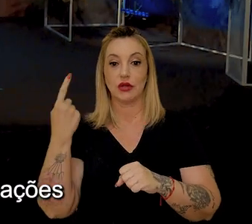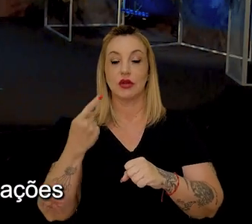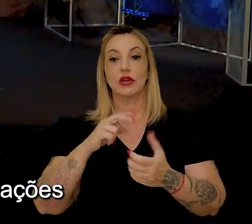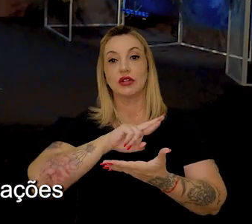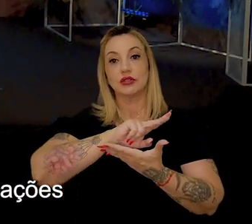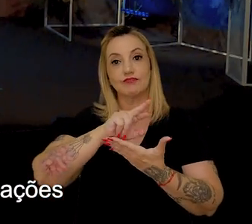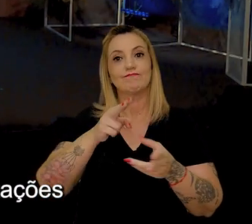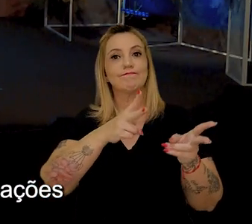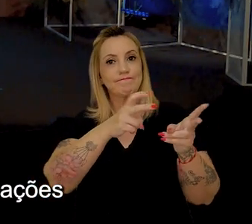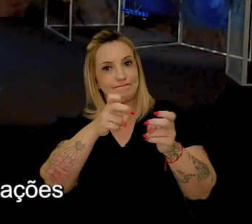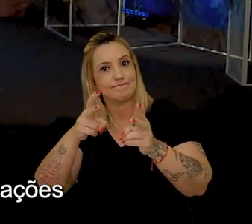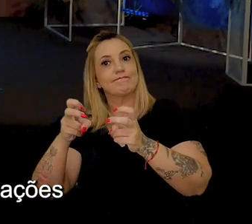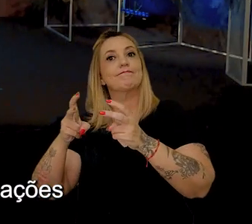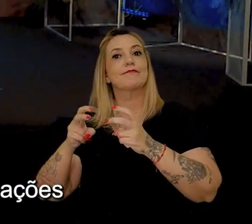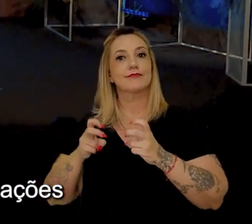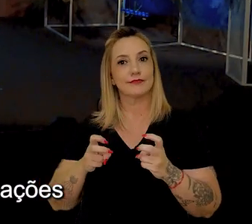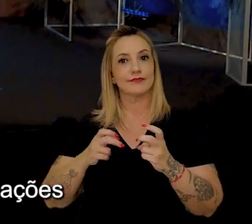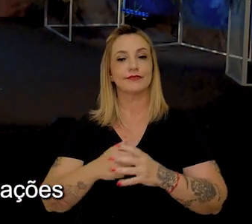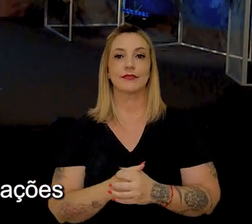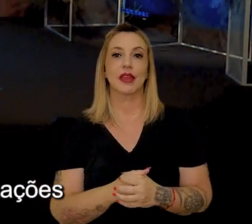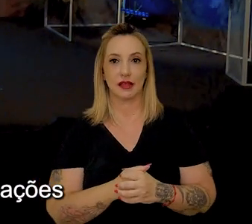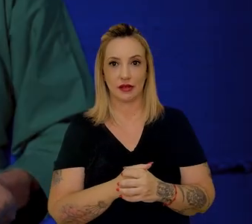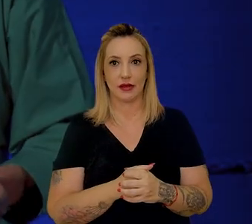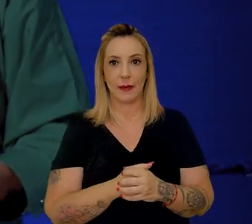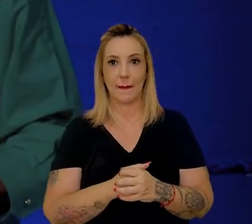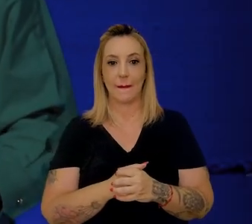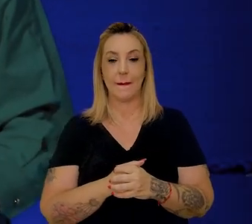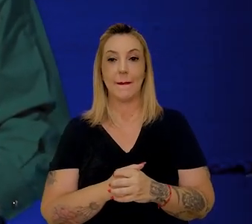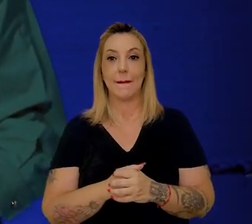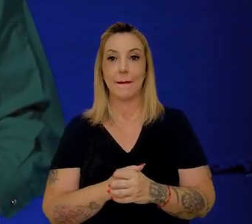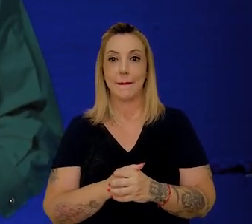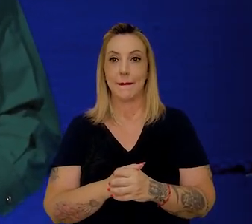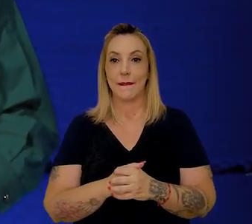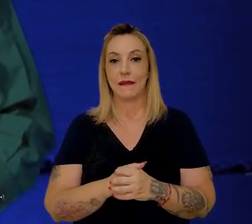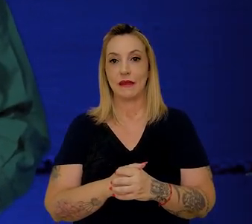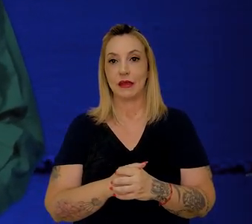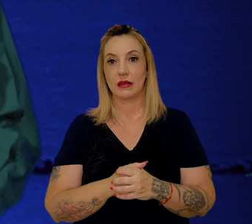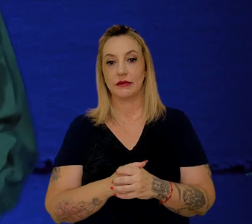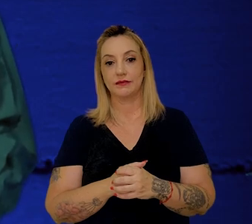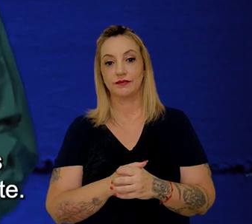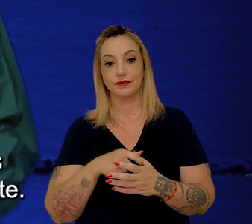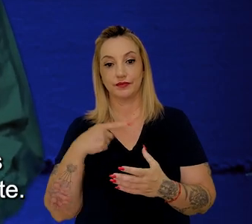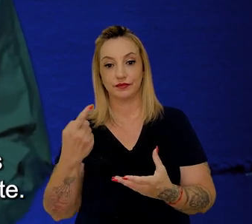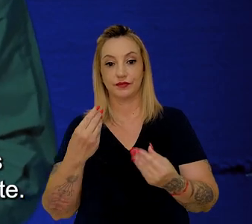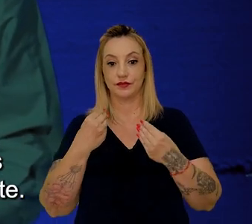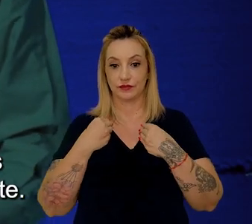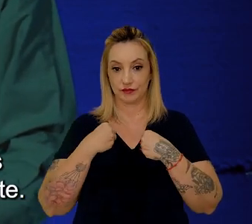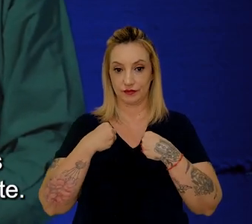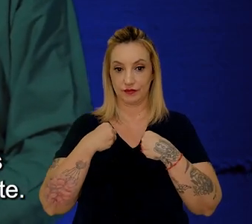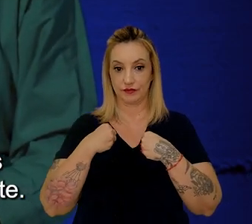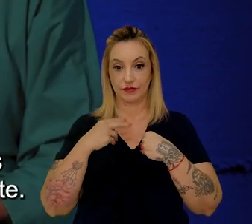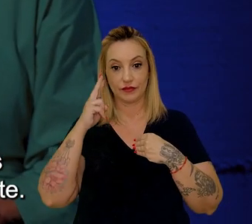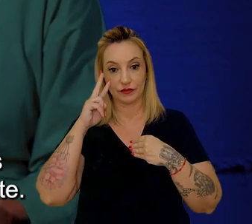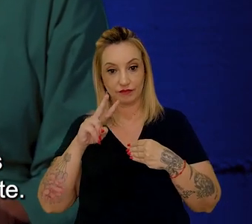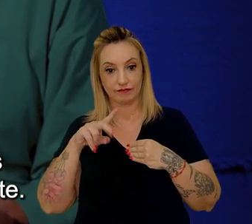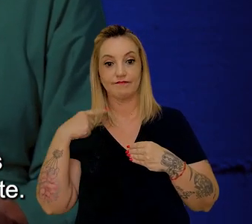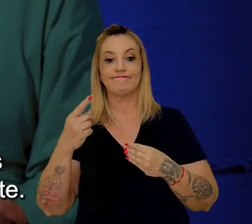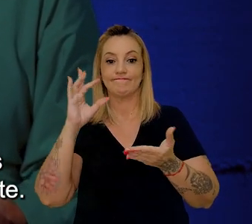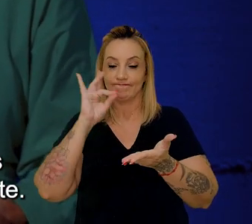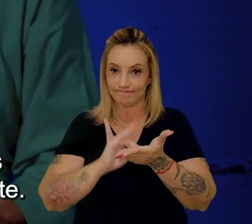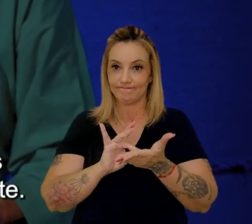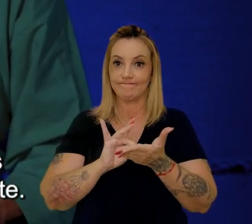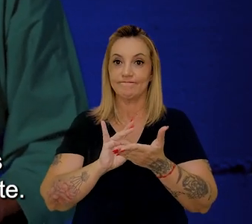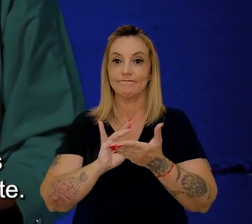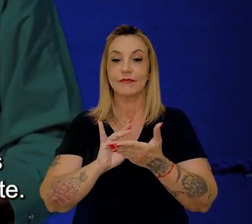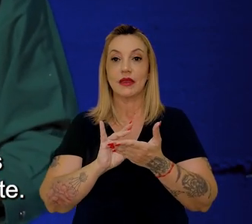eh várias constatações não é eh que nos levam a a a ver Que Nós realmente estamos